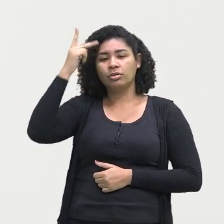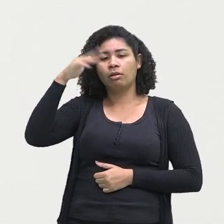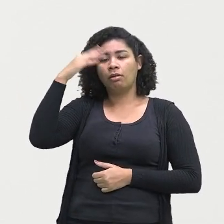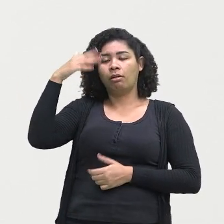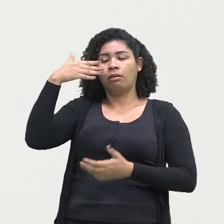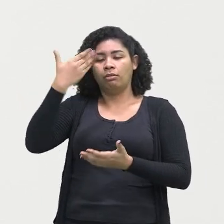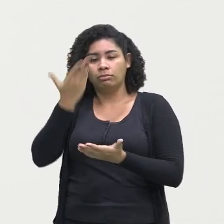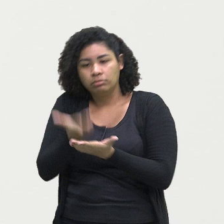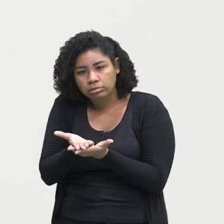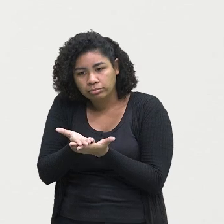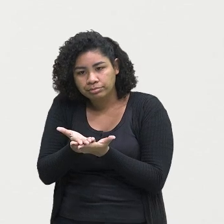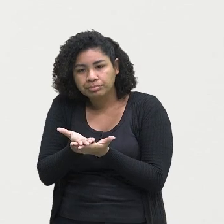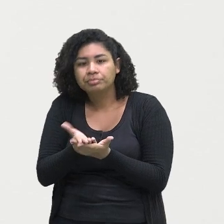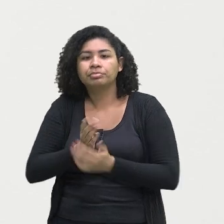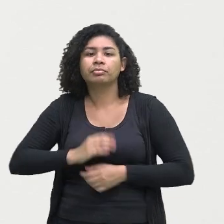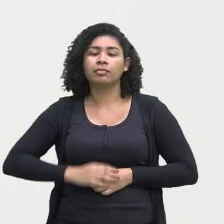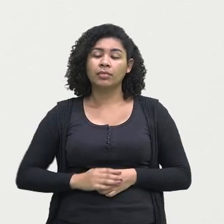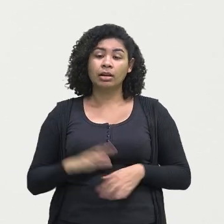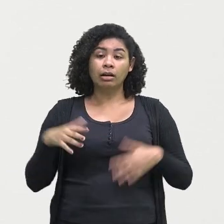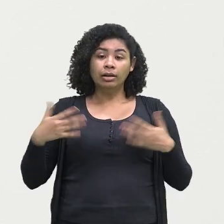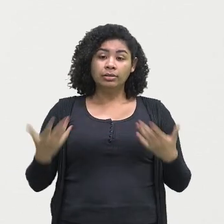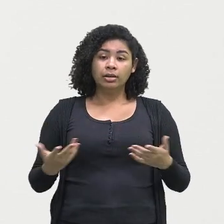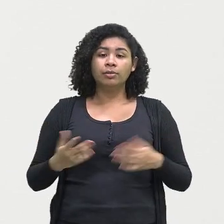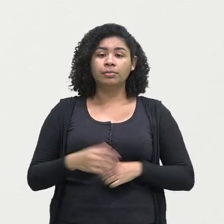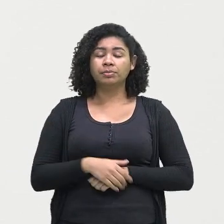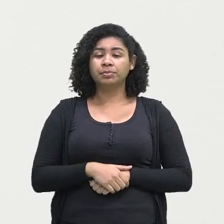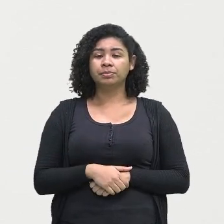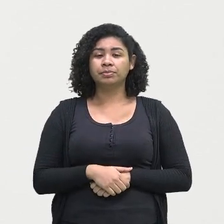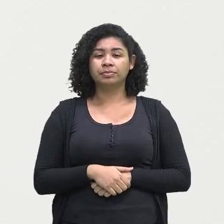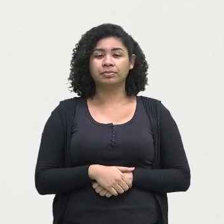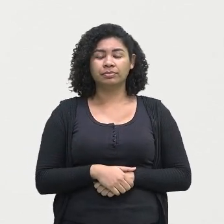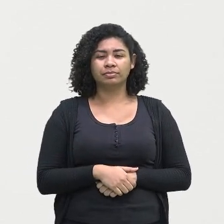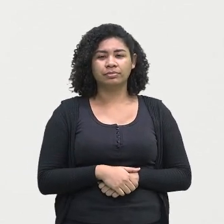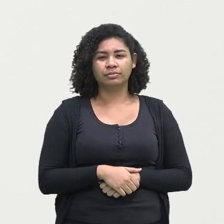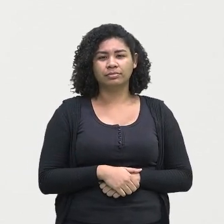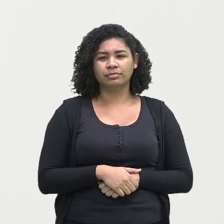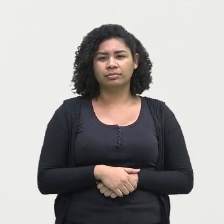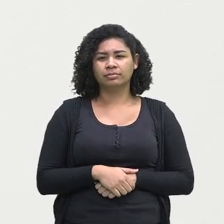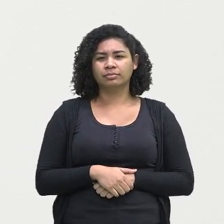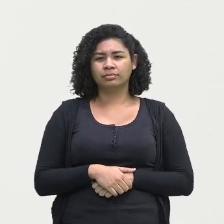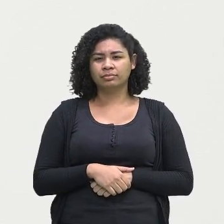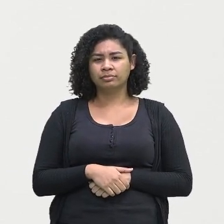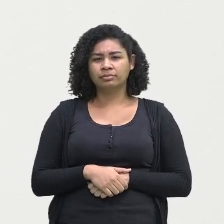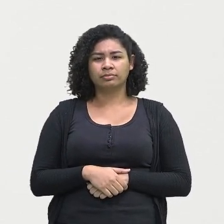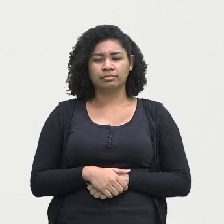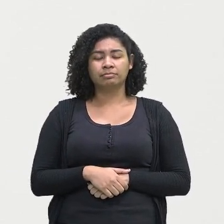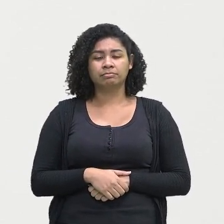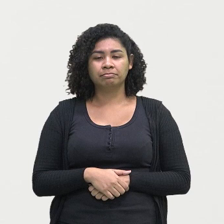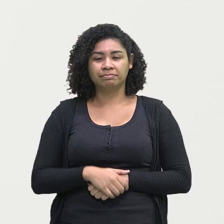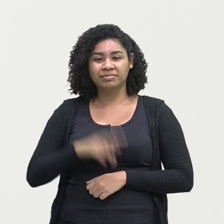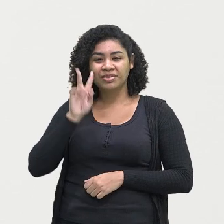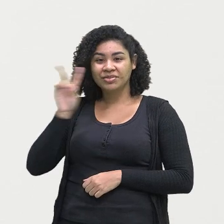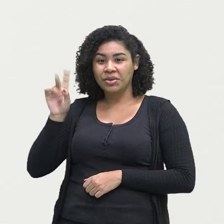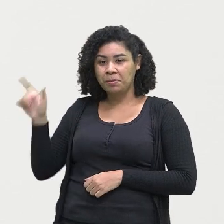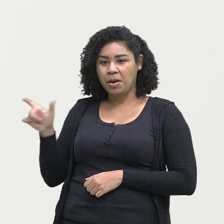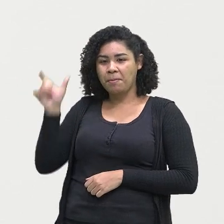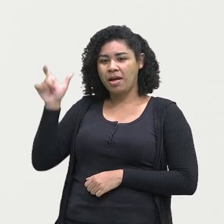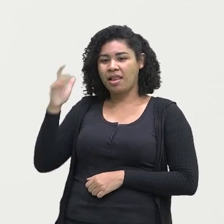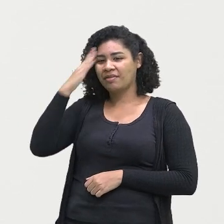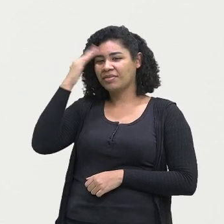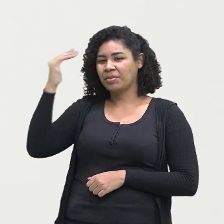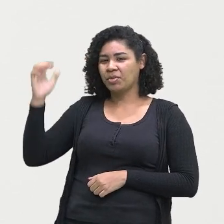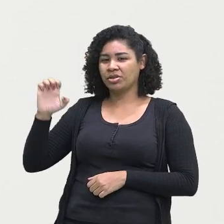Então, when you wake up in the emergency, olha só aqui, emergência, a palavra conhecida. Quando